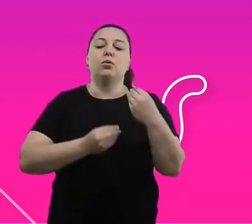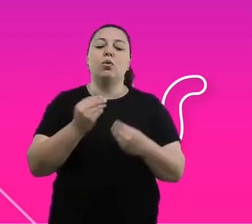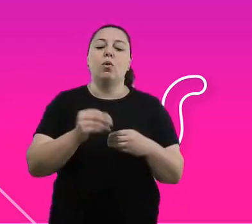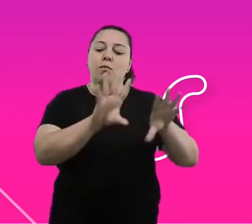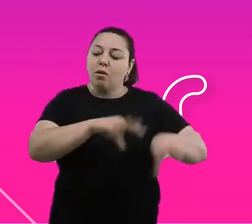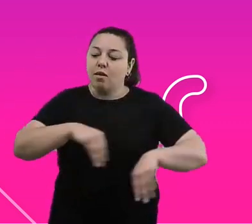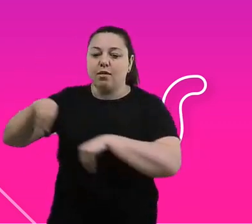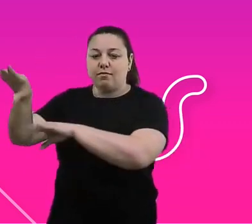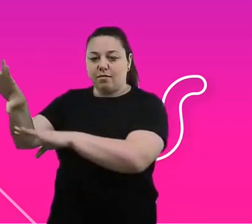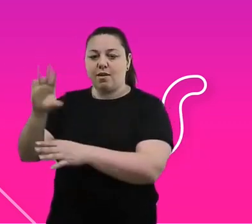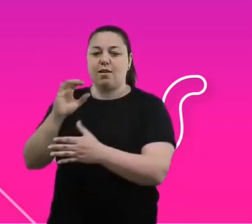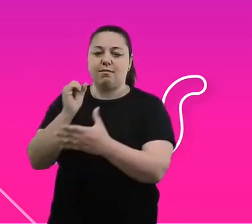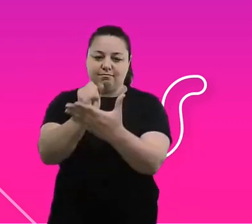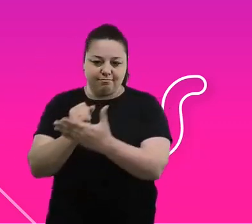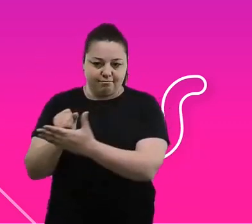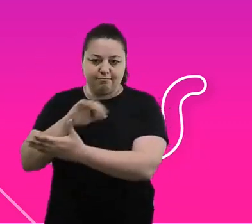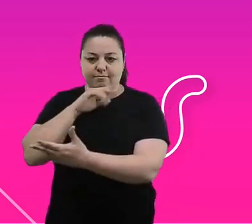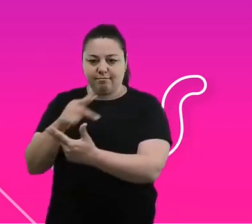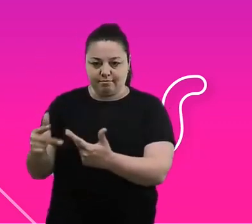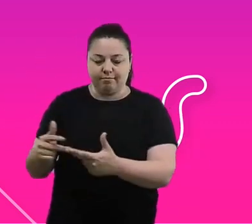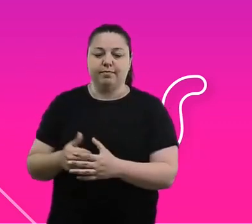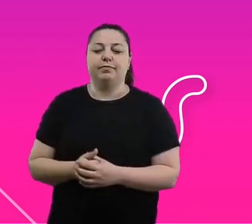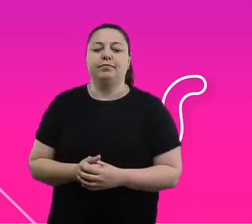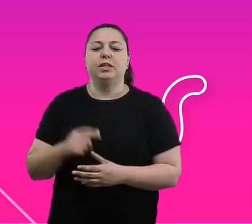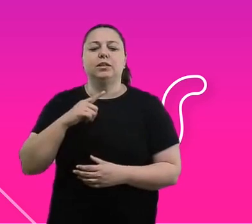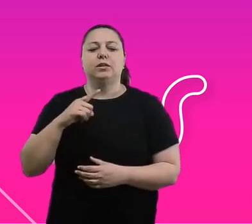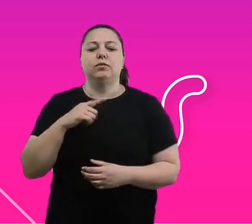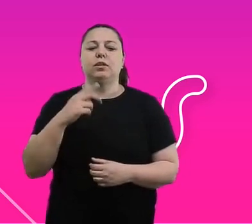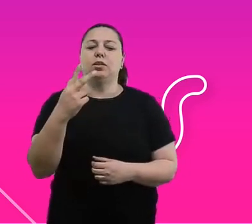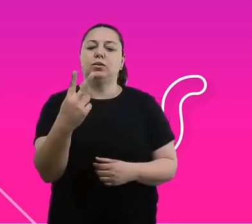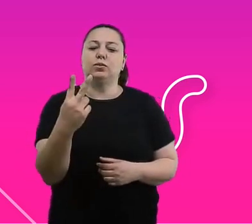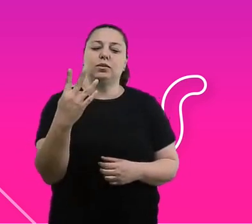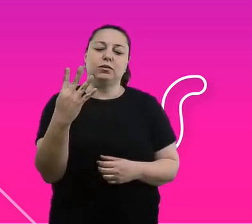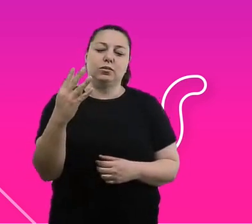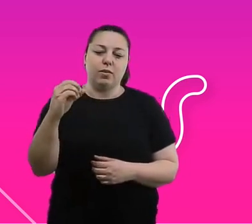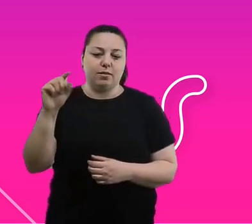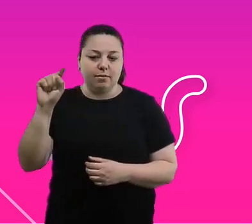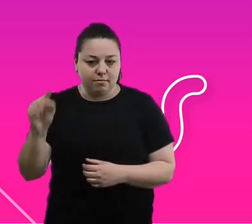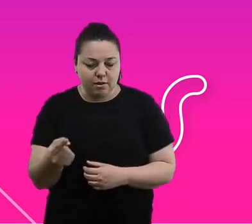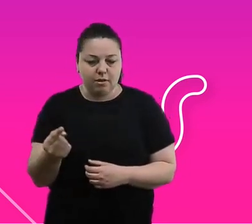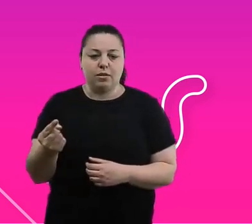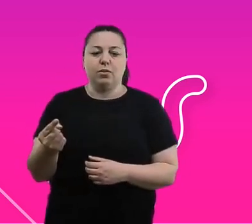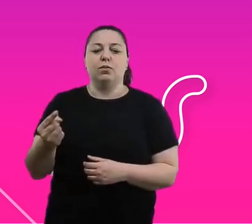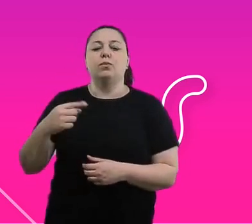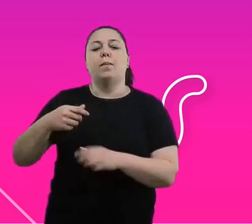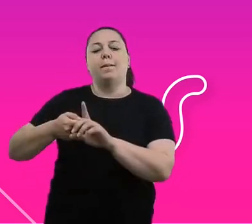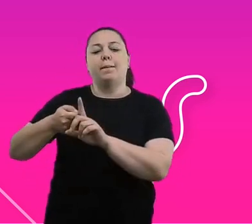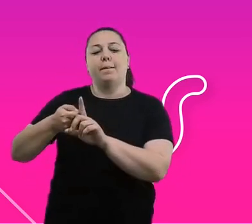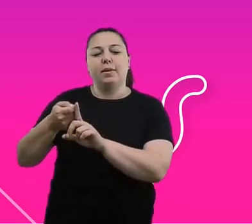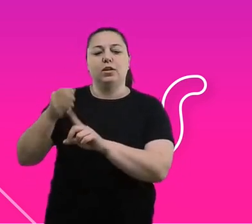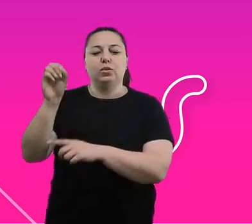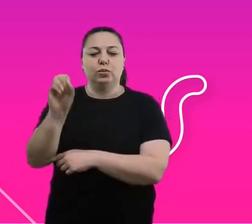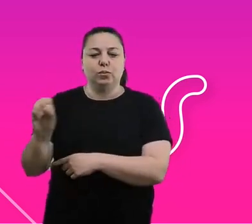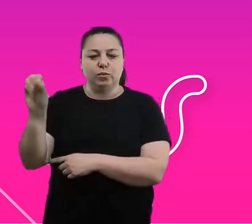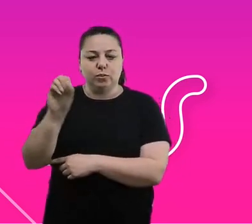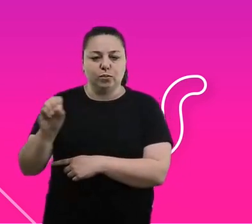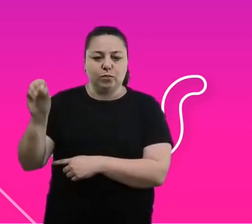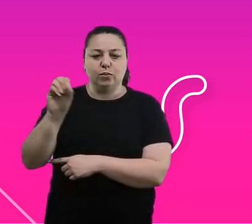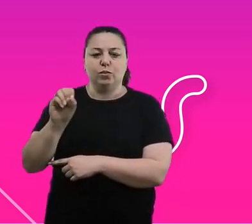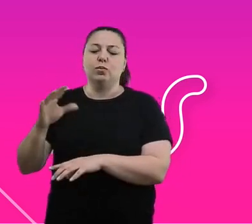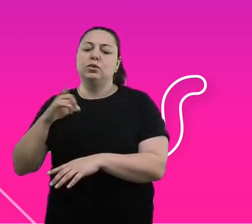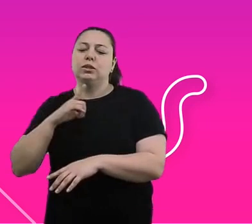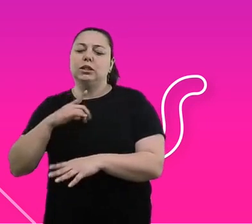dessa metodologia é justamente replicar o que a gente aprende para outros grupos de trabalho, para outras equipes, para além da equipe que